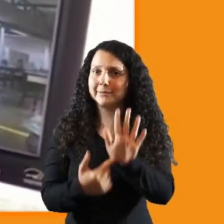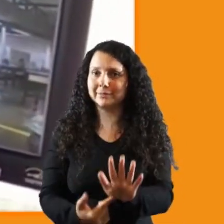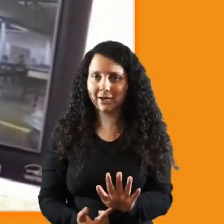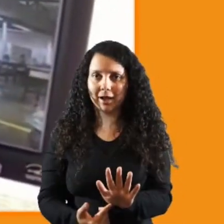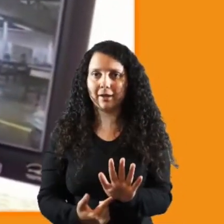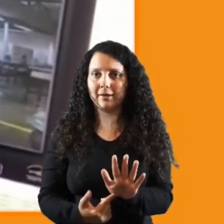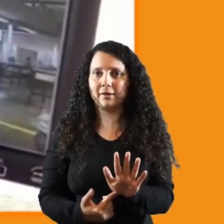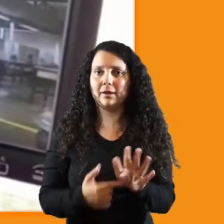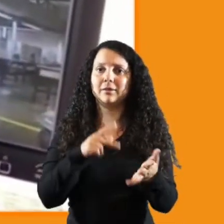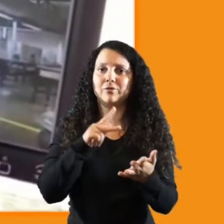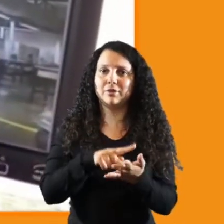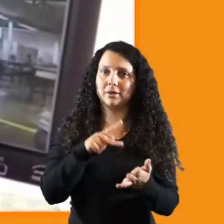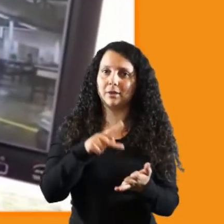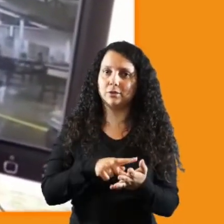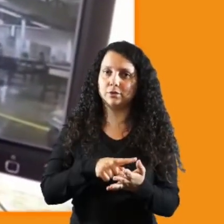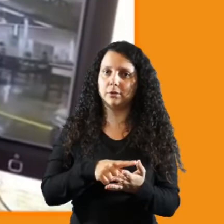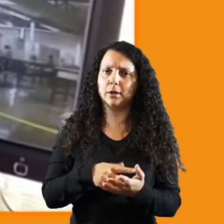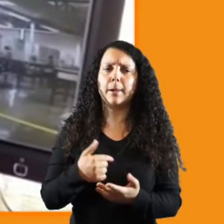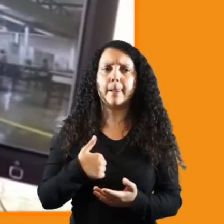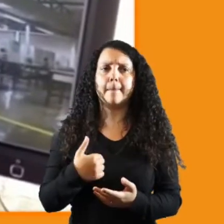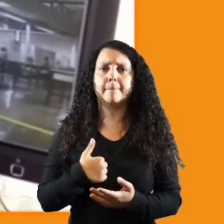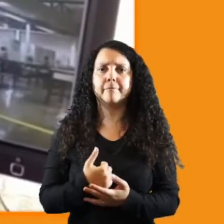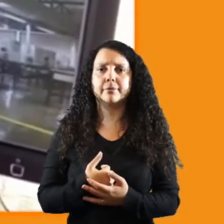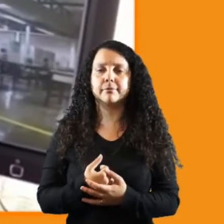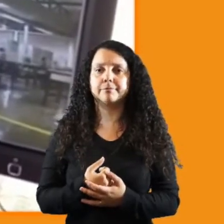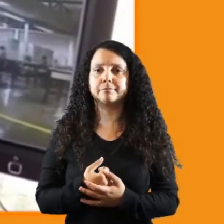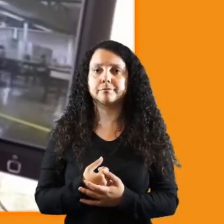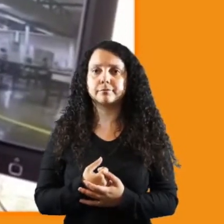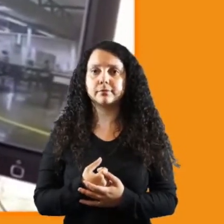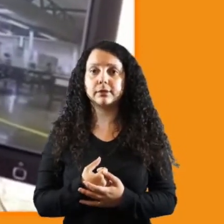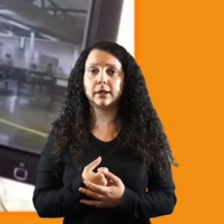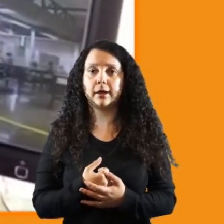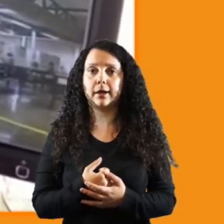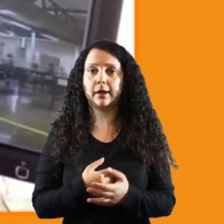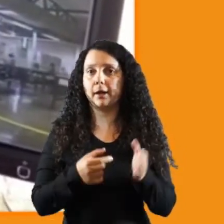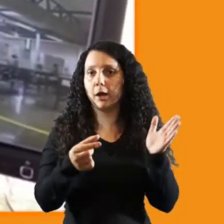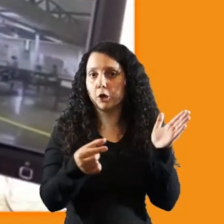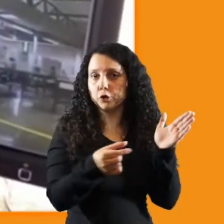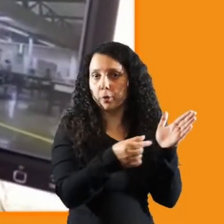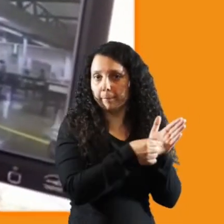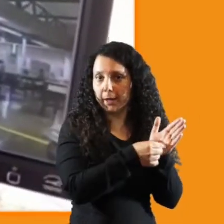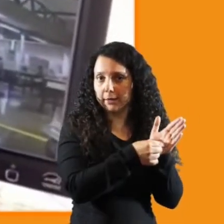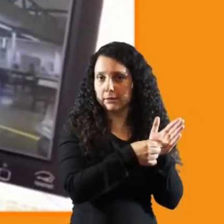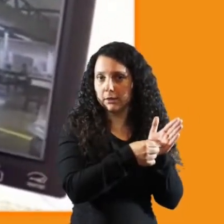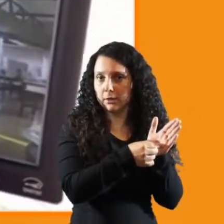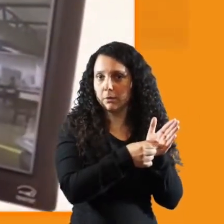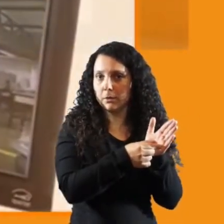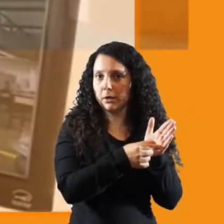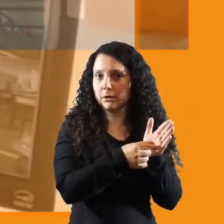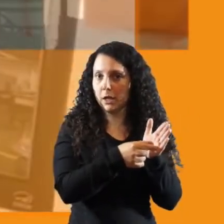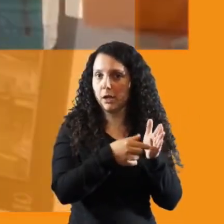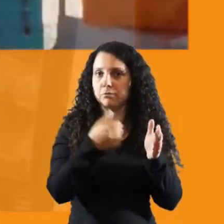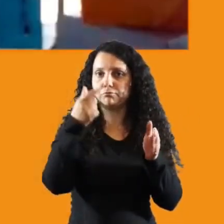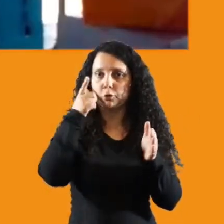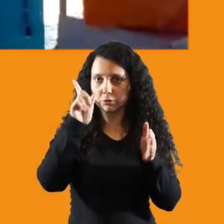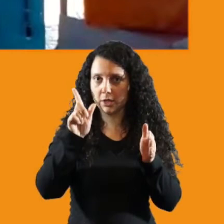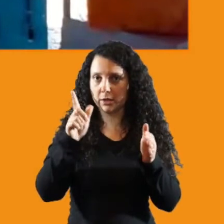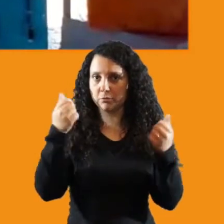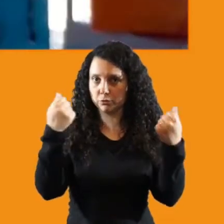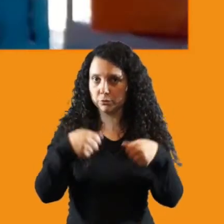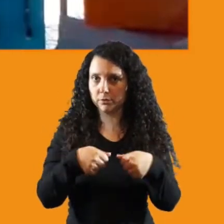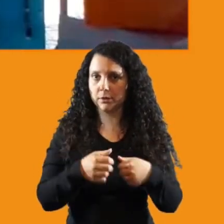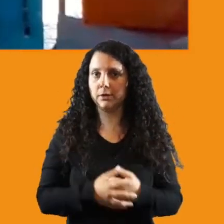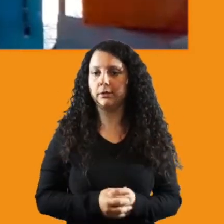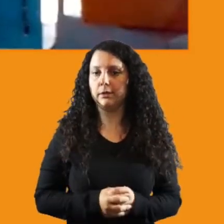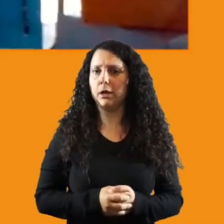ser... Aquela tomada ali está funcionando, então. Se você colocar o celular ali para carregar, ele vai carregar. Vai Sim. carregar, Potter. A gente só não pegou